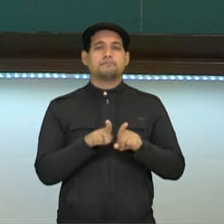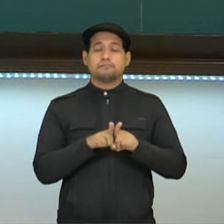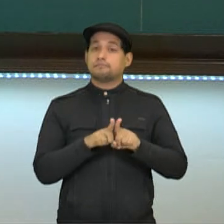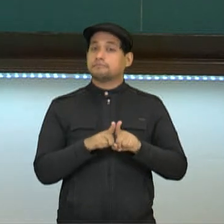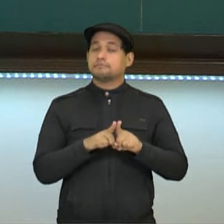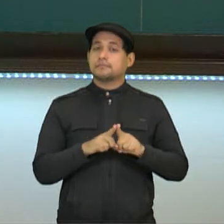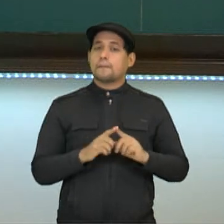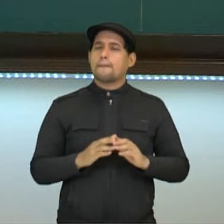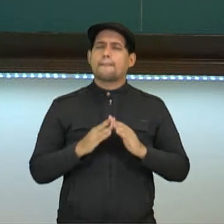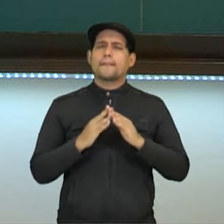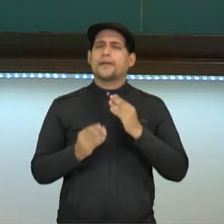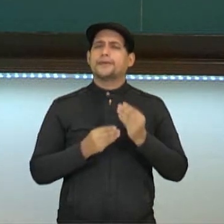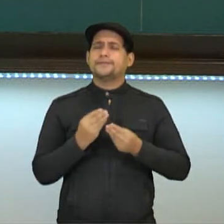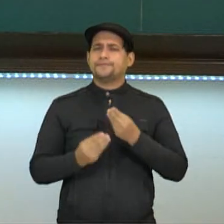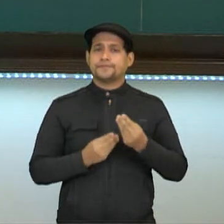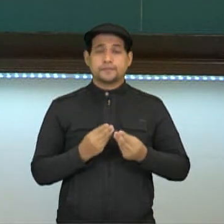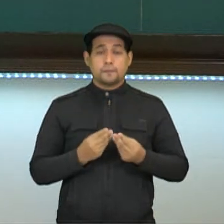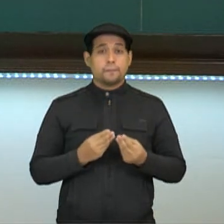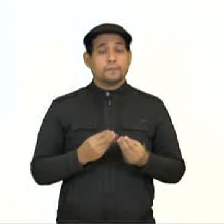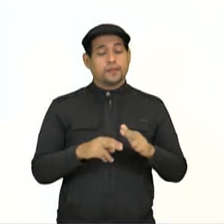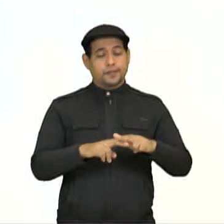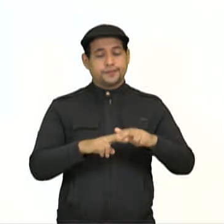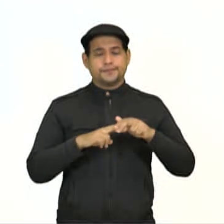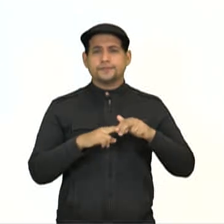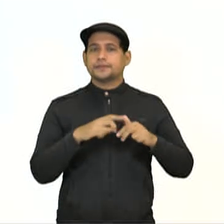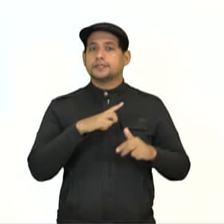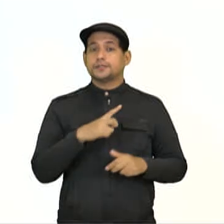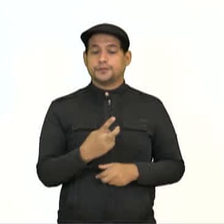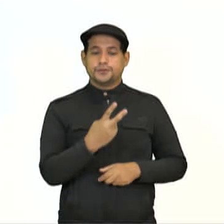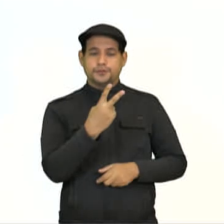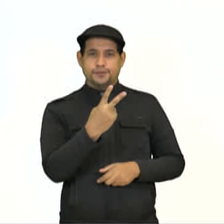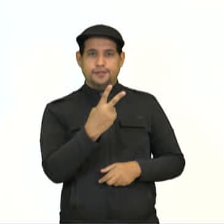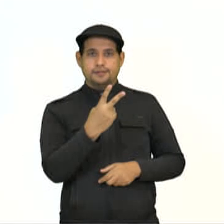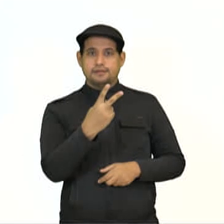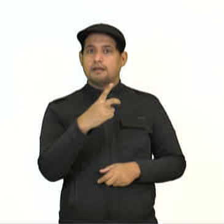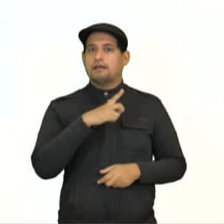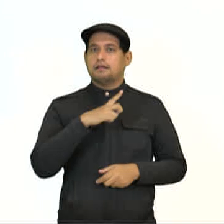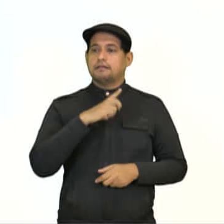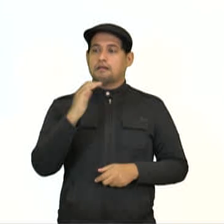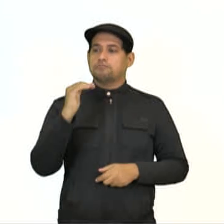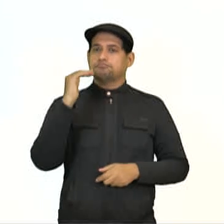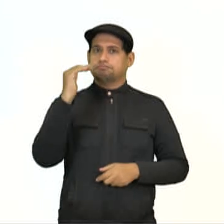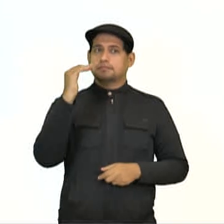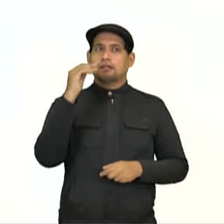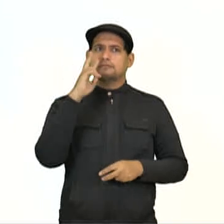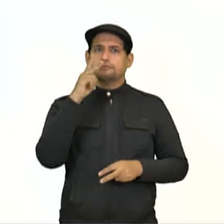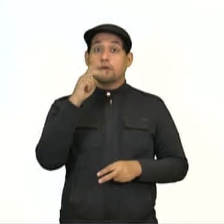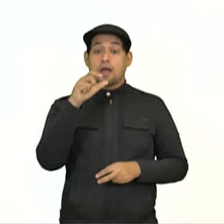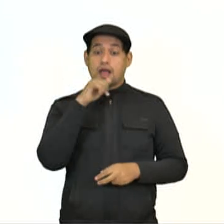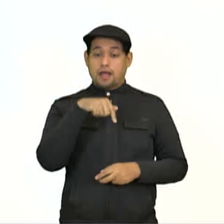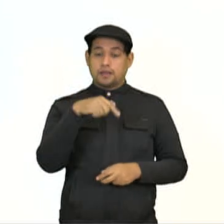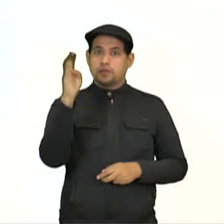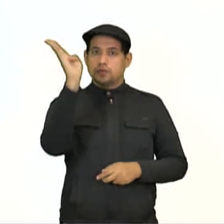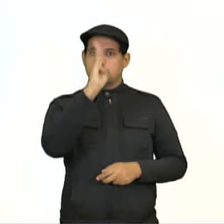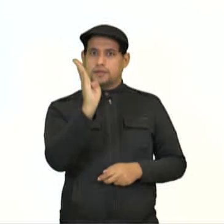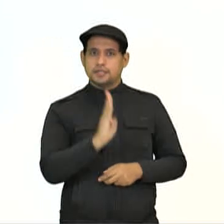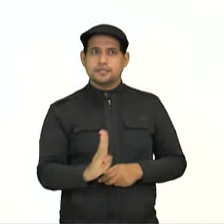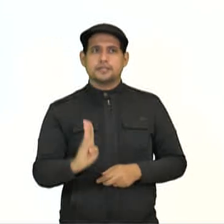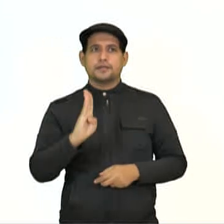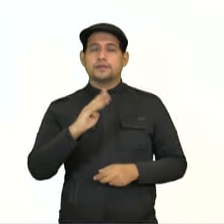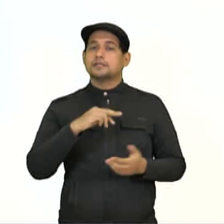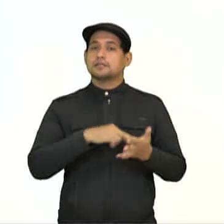o tamanho do imóvel? Por conta daquele 2 que está lá em cima, que no Brasil tem